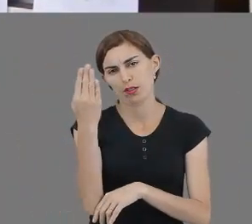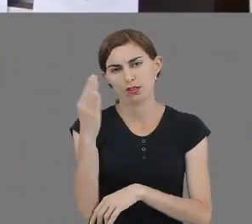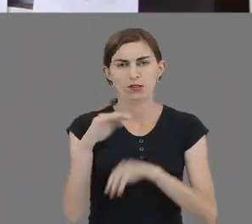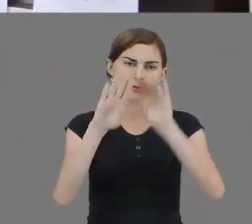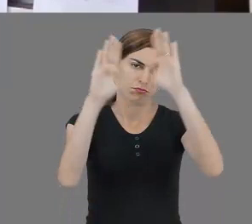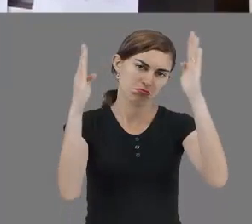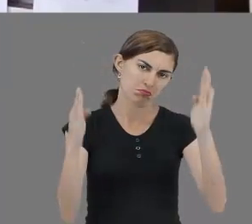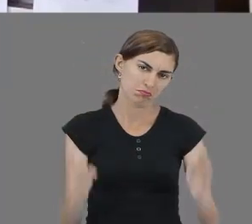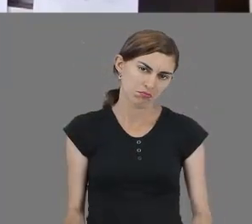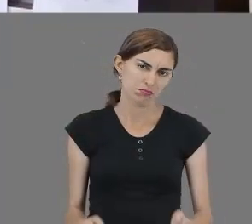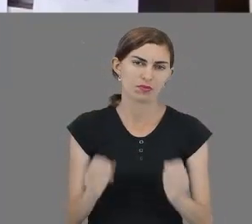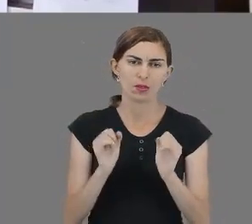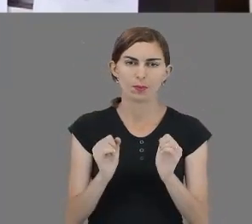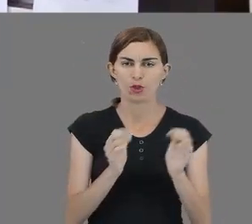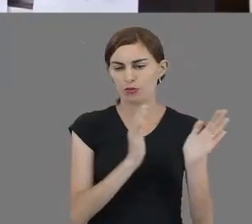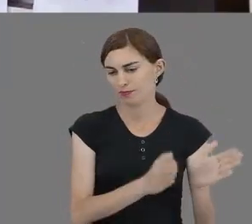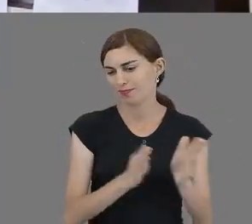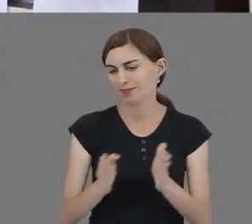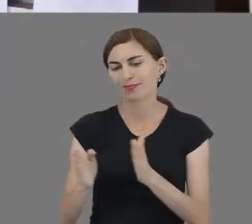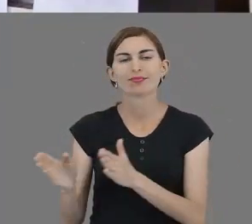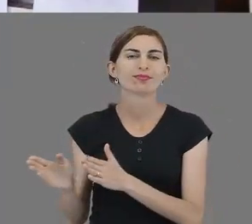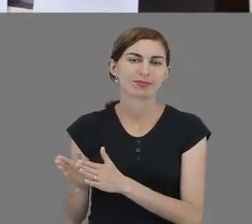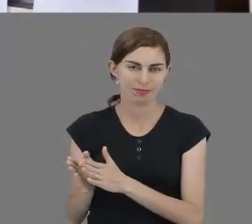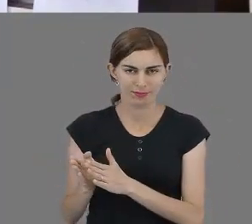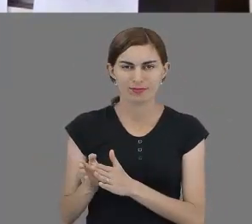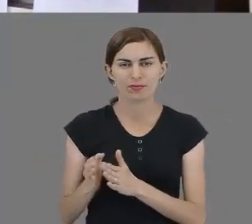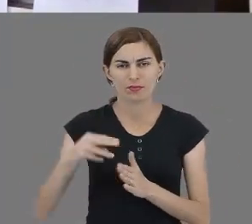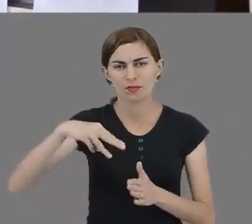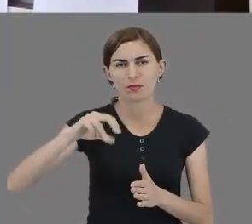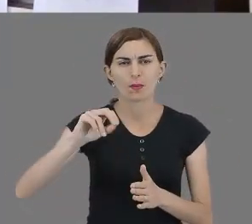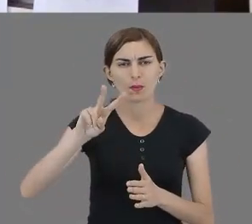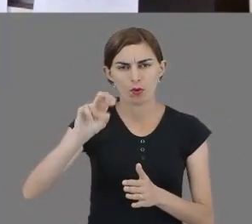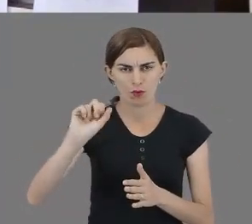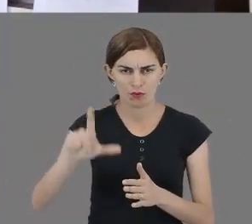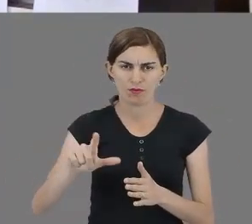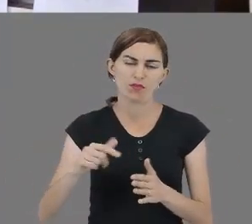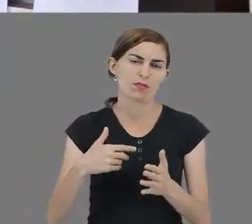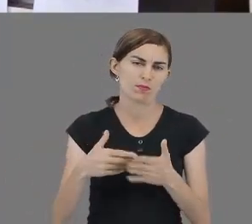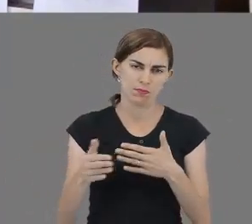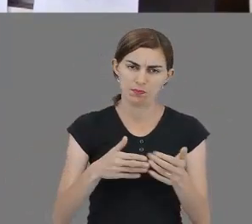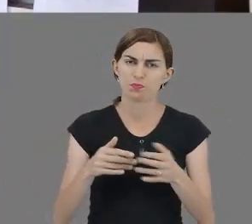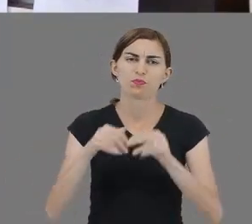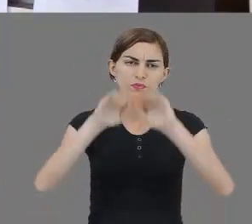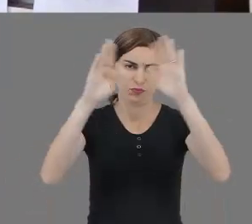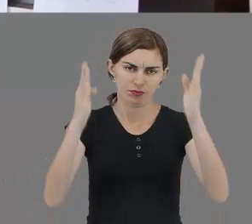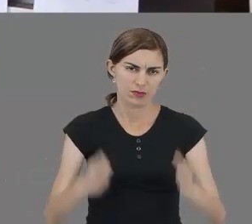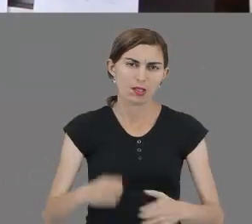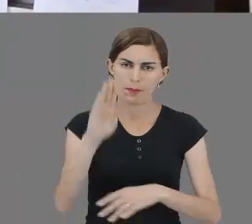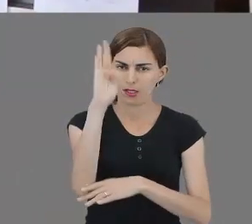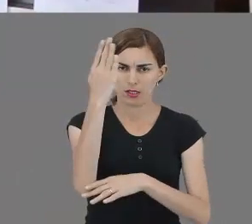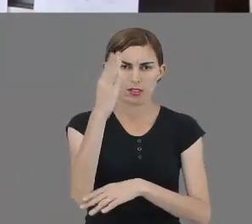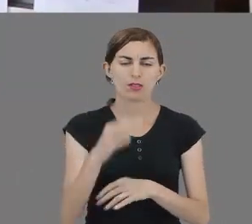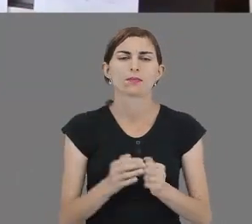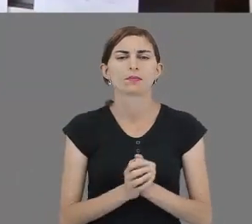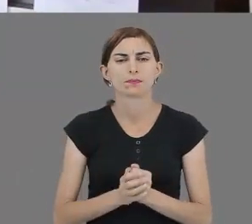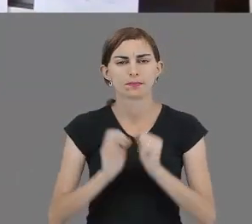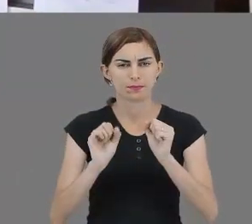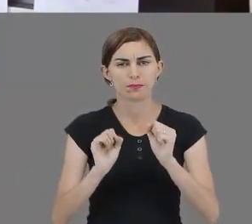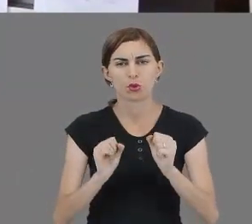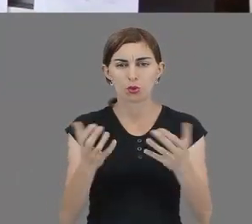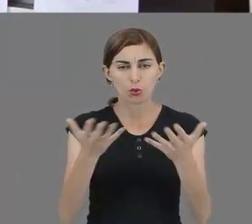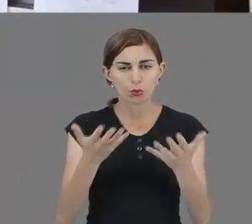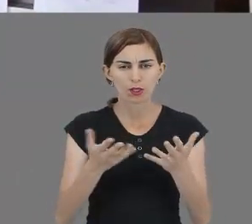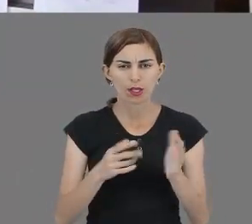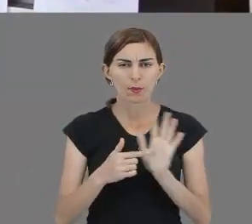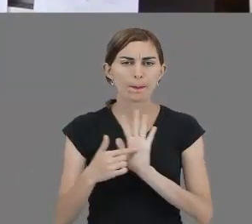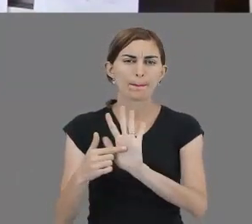ser um armário, você pode contar ele como um módulo, seja ele uma estante, um armário de aço ou de madeira, um módulo. E eu quero mais